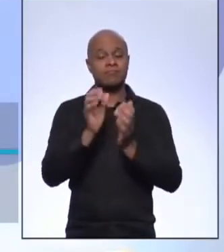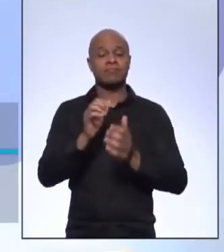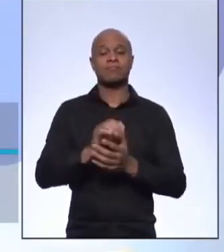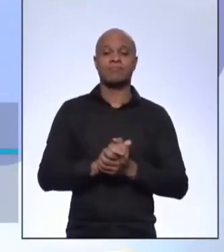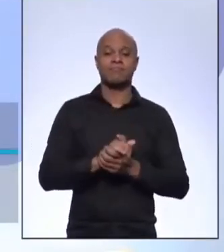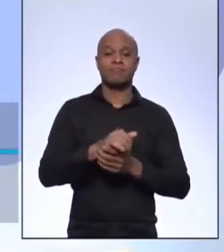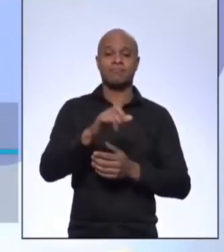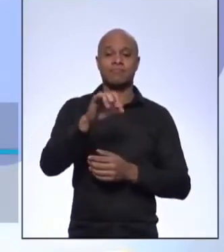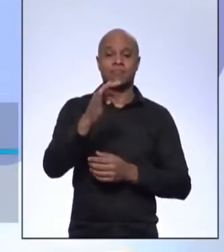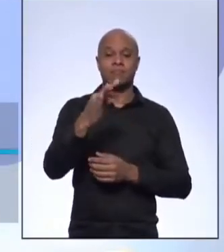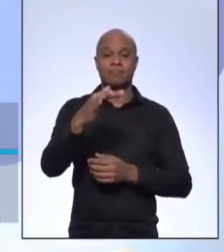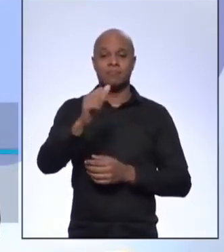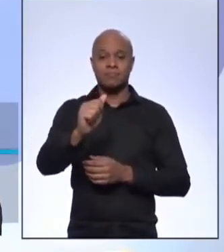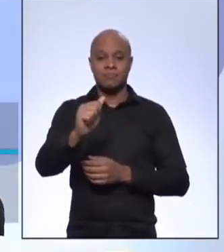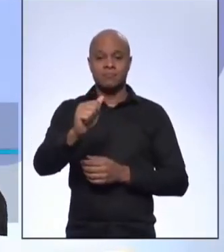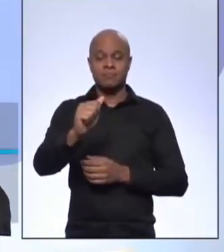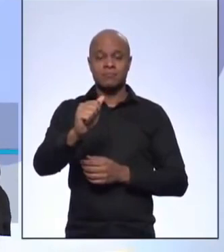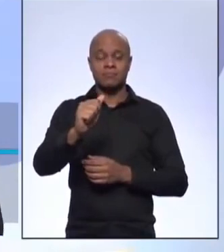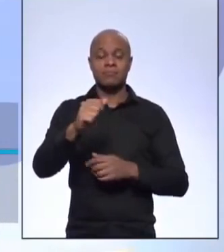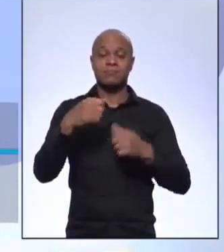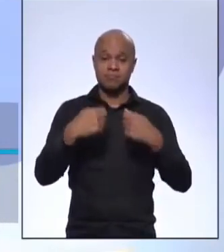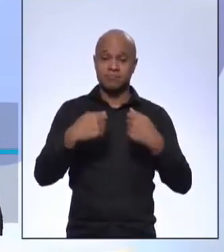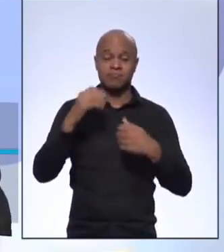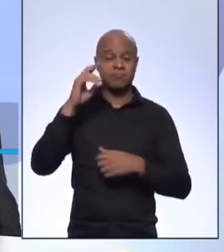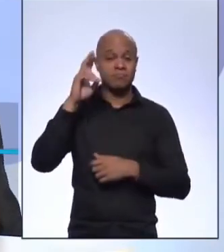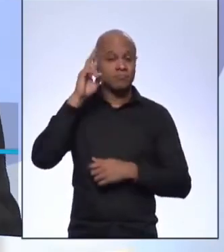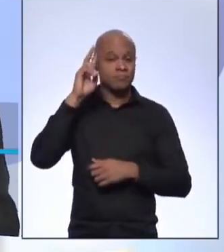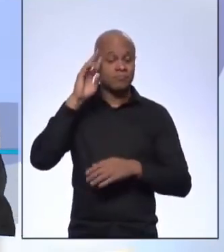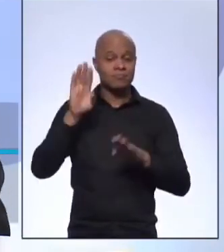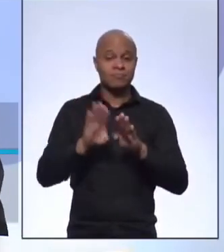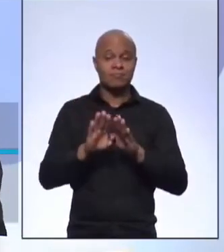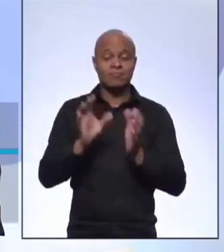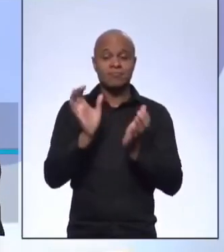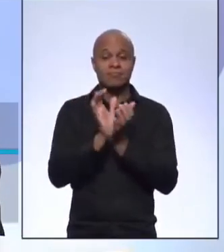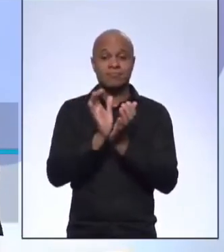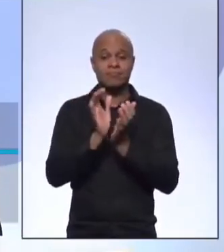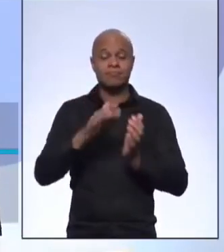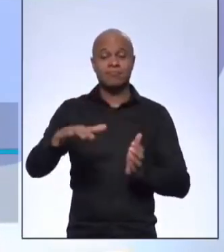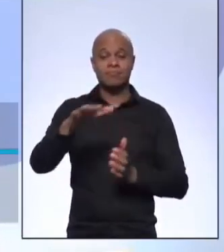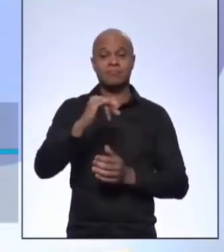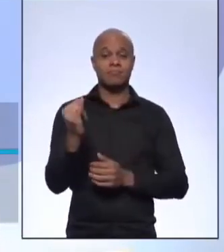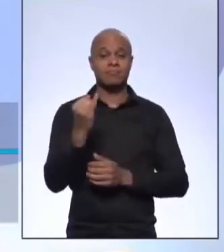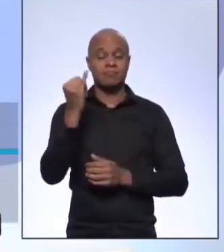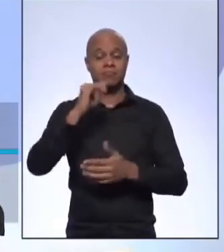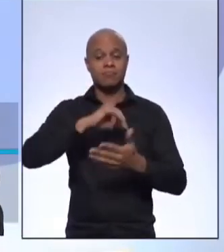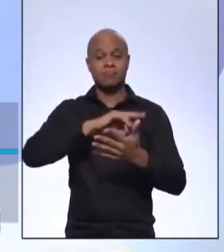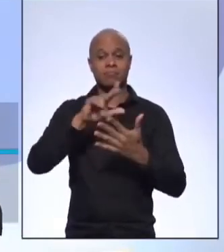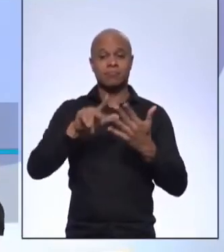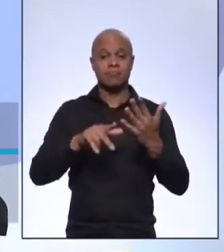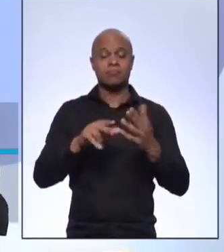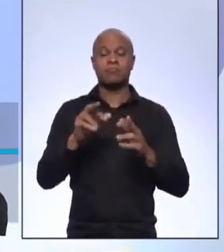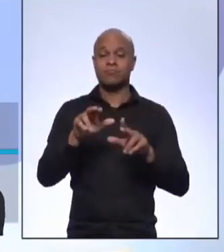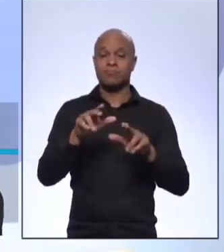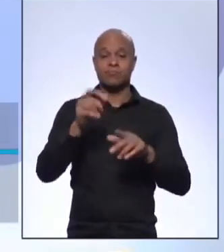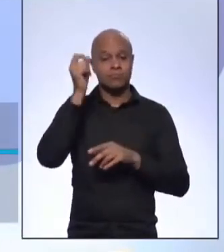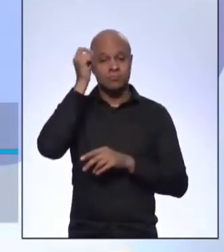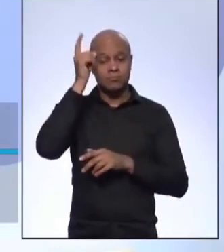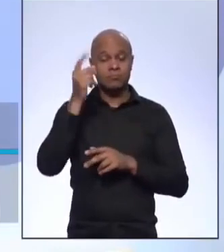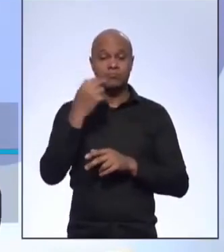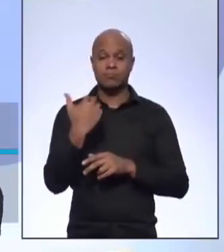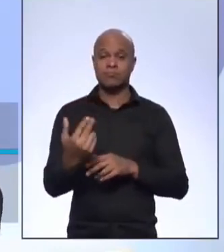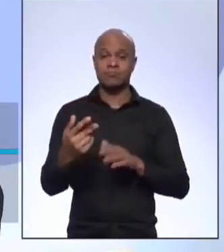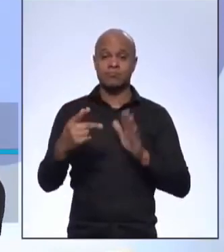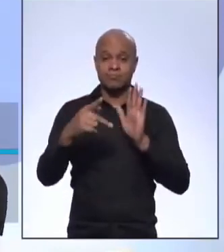né? Então, a gente também precisa lembrar que esses grupos envolvidos são grupos que têm características, né? Cultura e língua